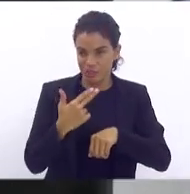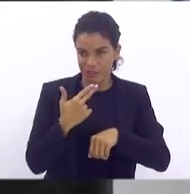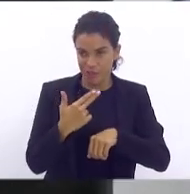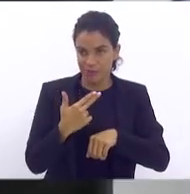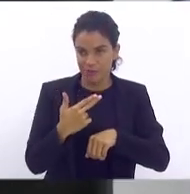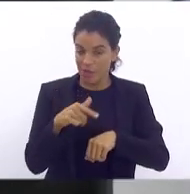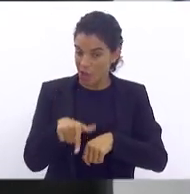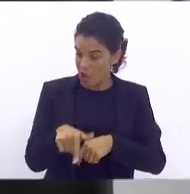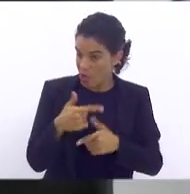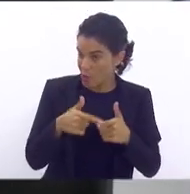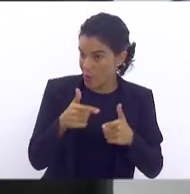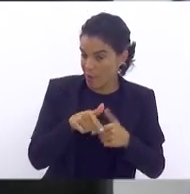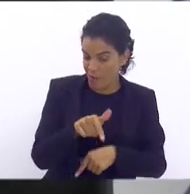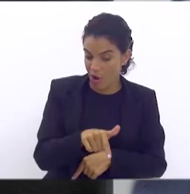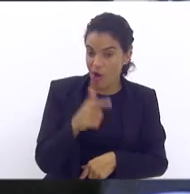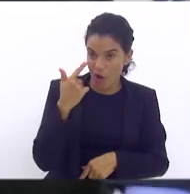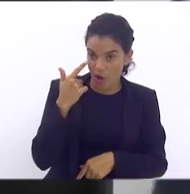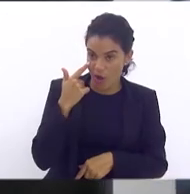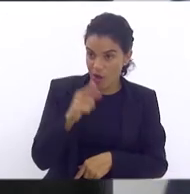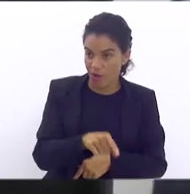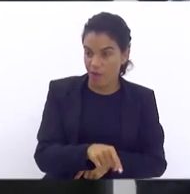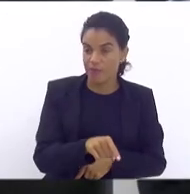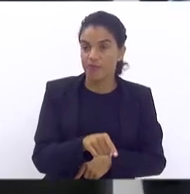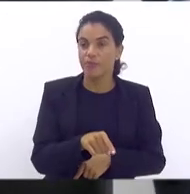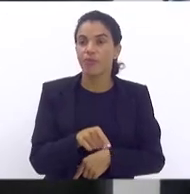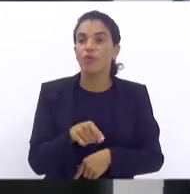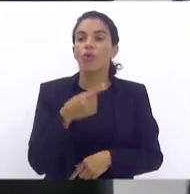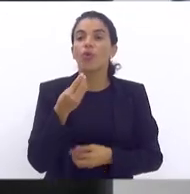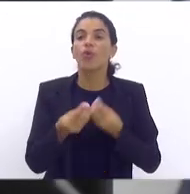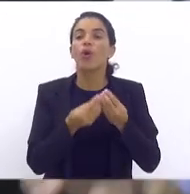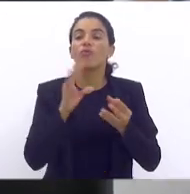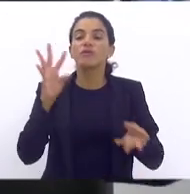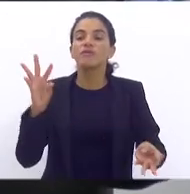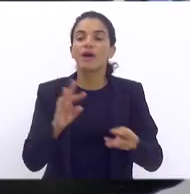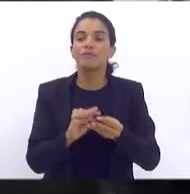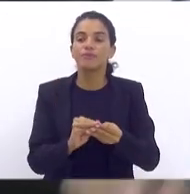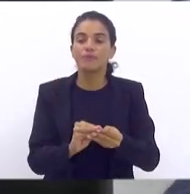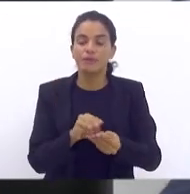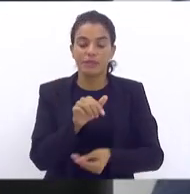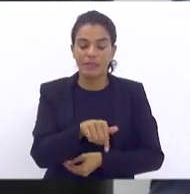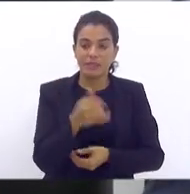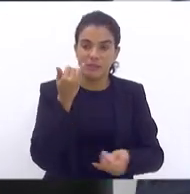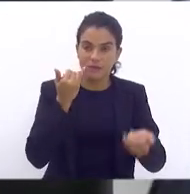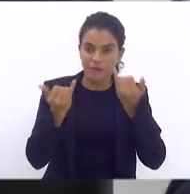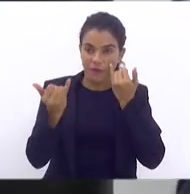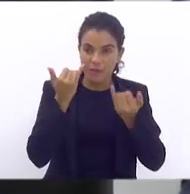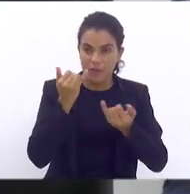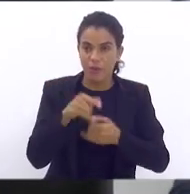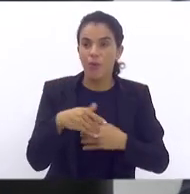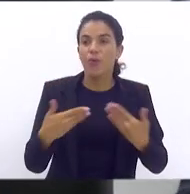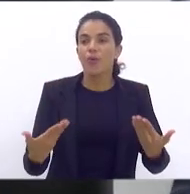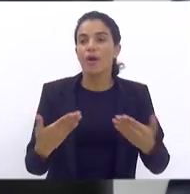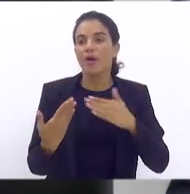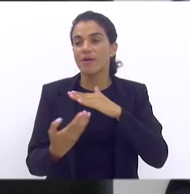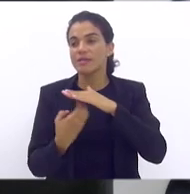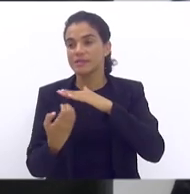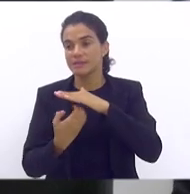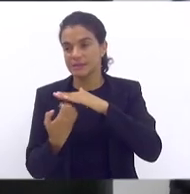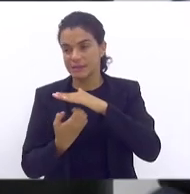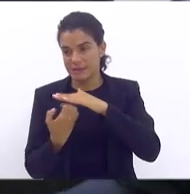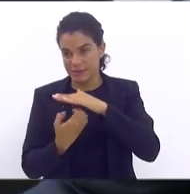um problema, meu amigo, aqui que tem um problema. Como é que você vai simplificar isso aqui? Com as suas empresas, tá